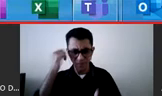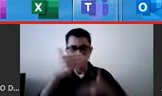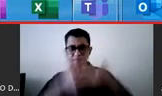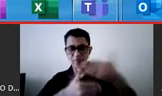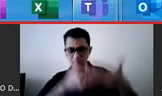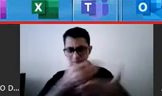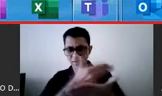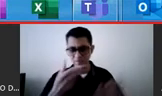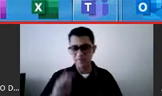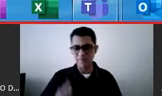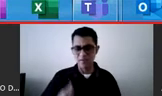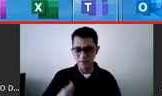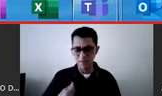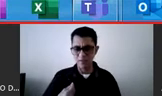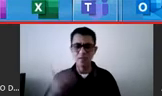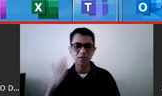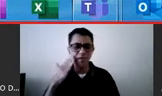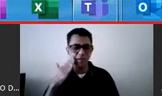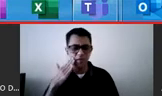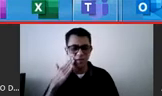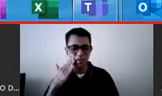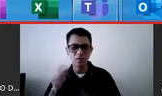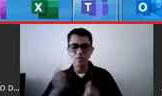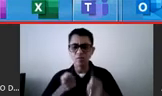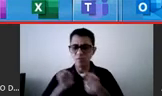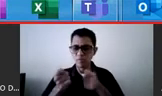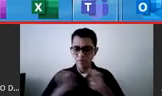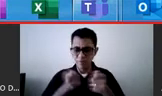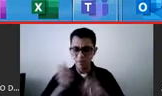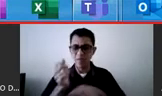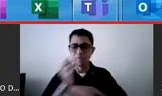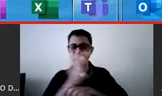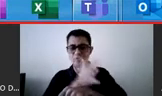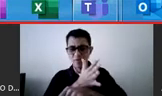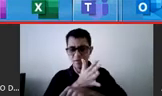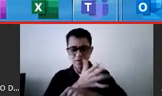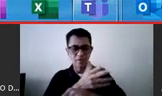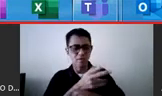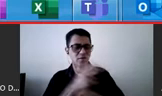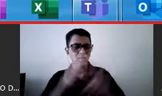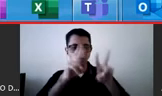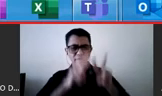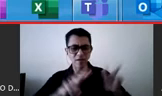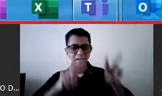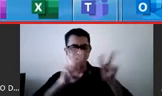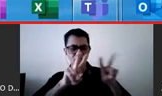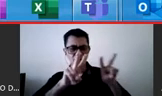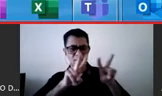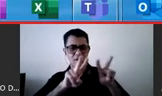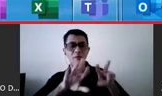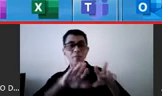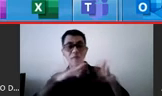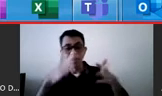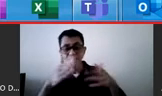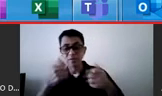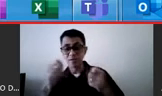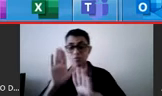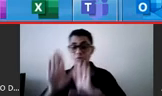vivendo, saber sobreviver, né? A gente está vivendo, mas no fundo a gente tem que correr atrás e